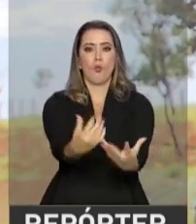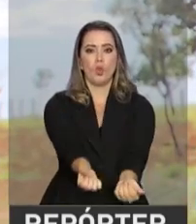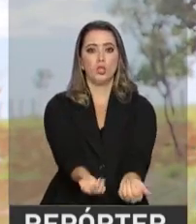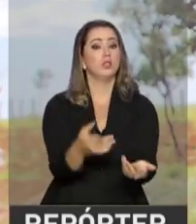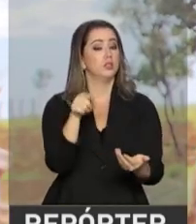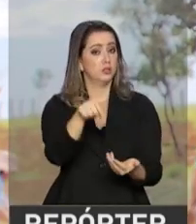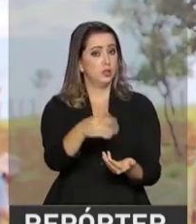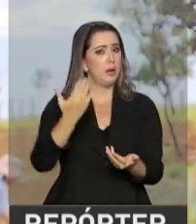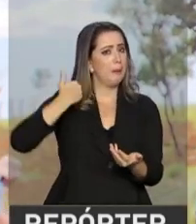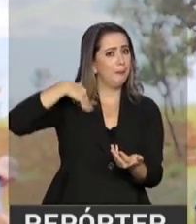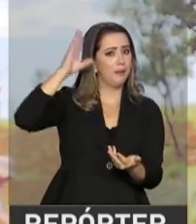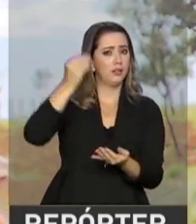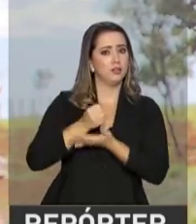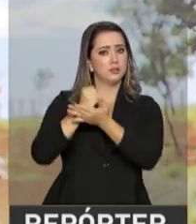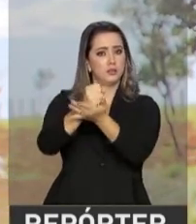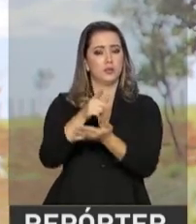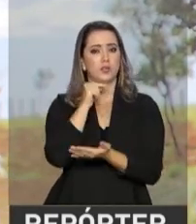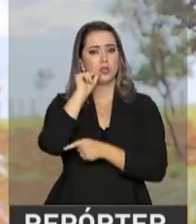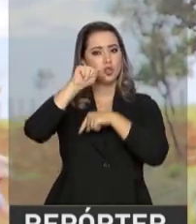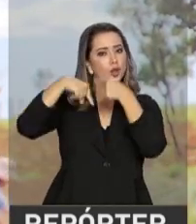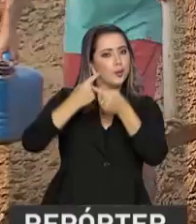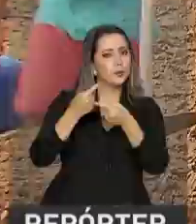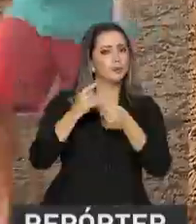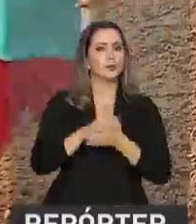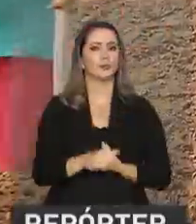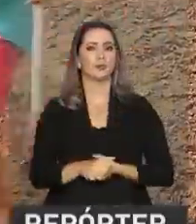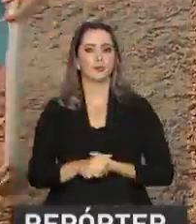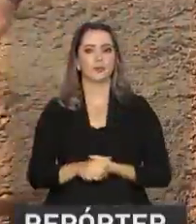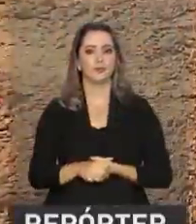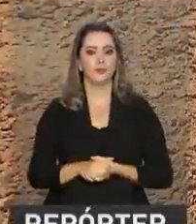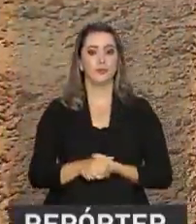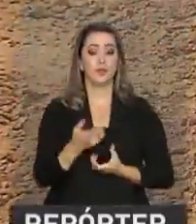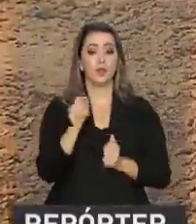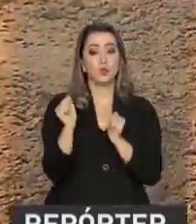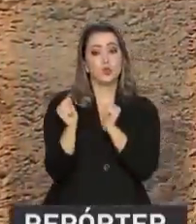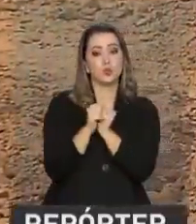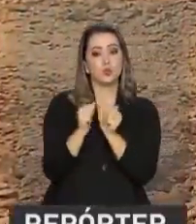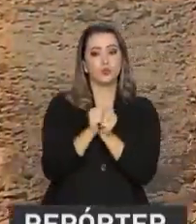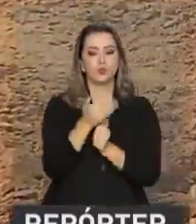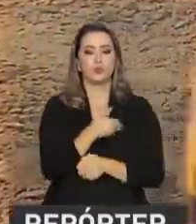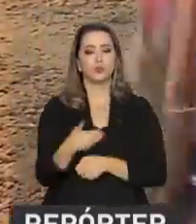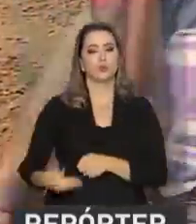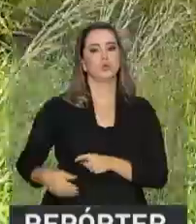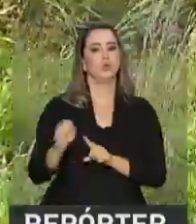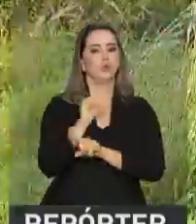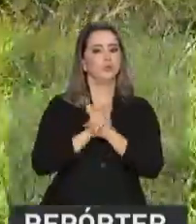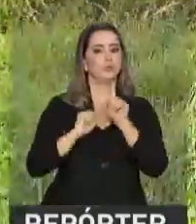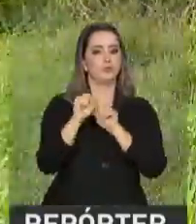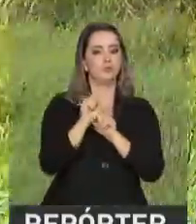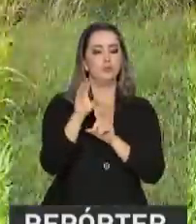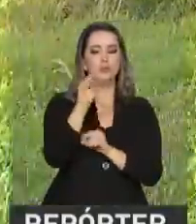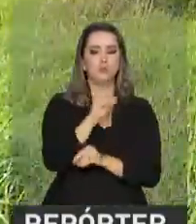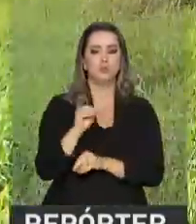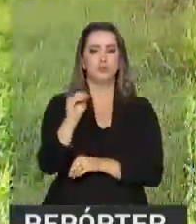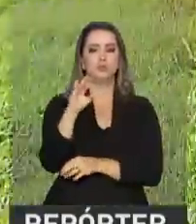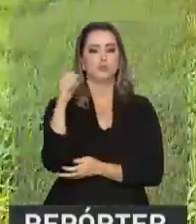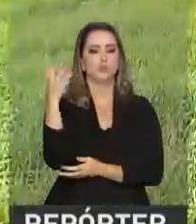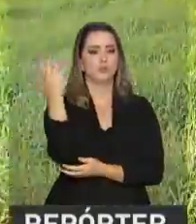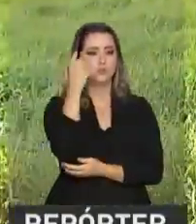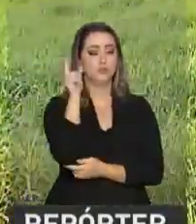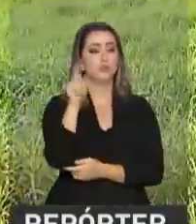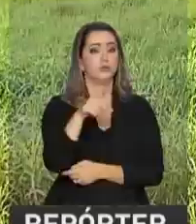disponibilidade de água para a gente depois da época das chuvas essa ação conjunta do governo e da sociedade o reservatório descoberto